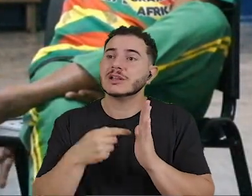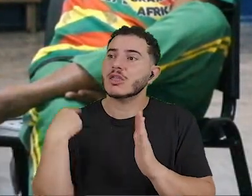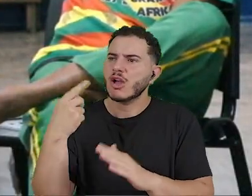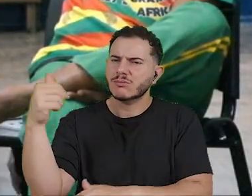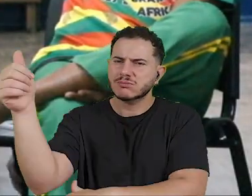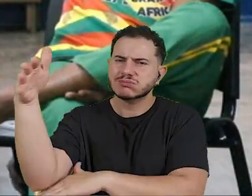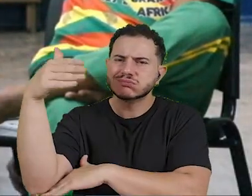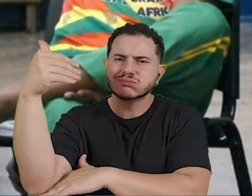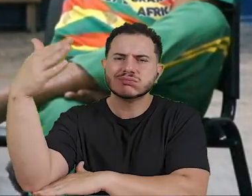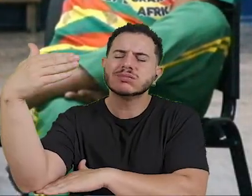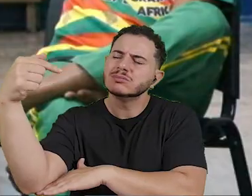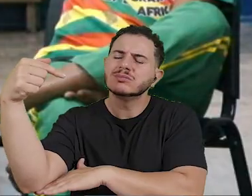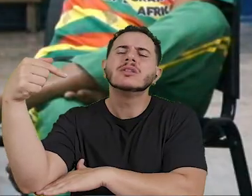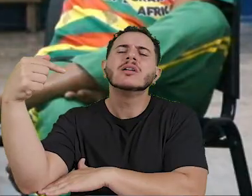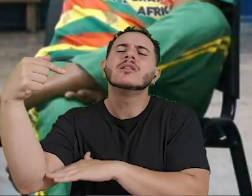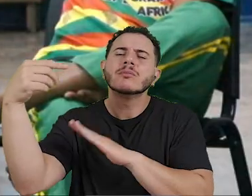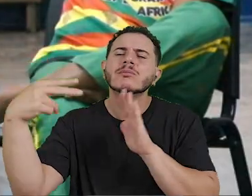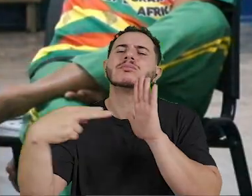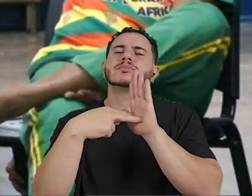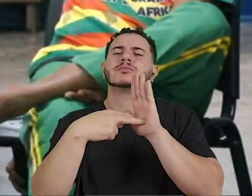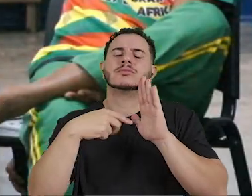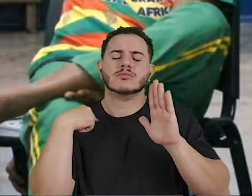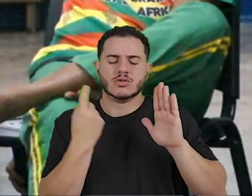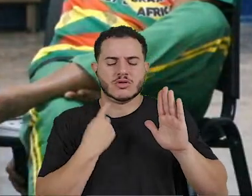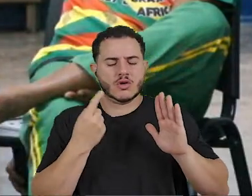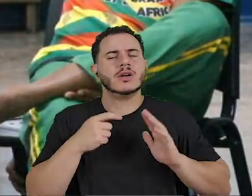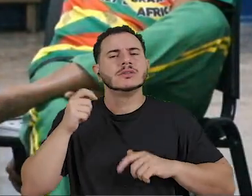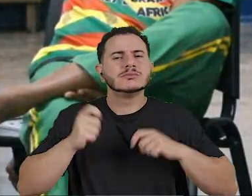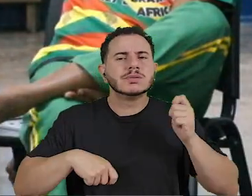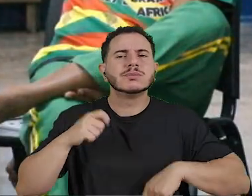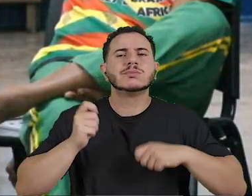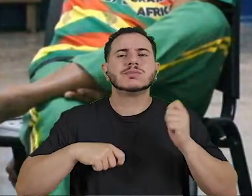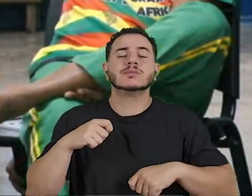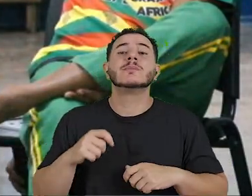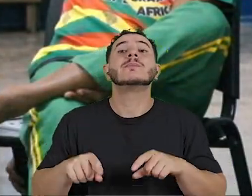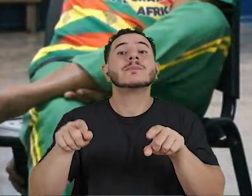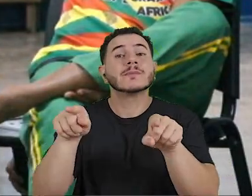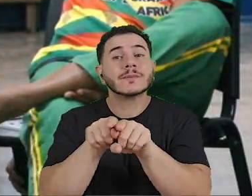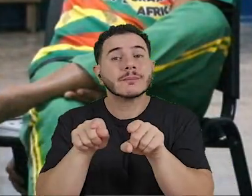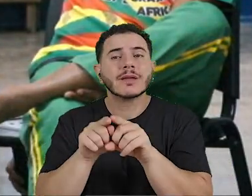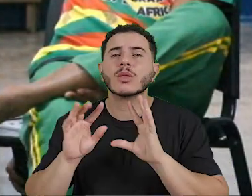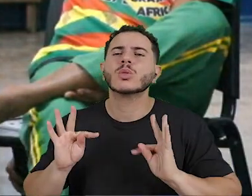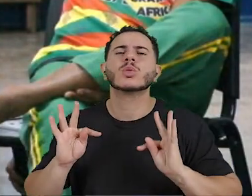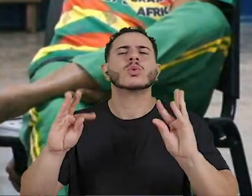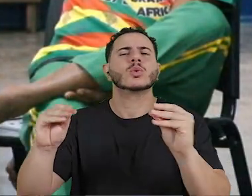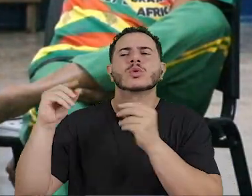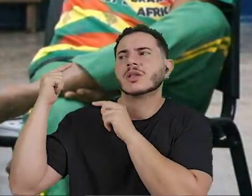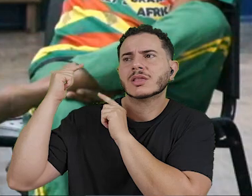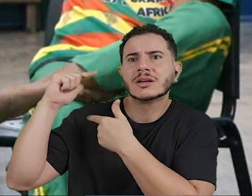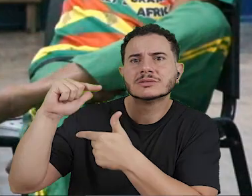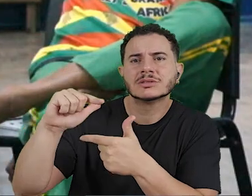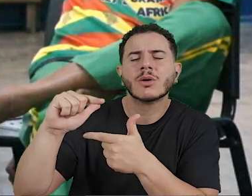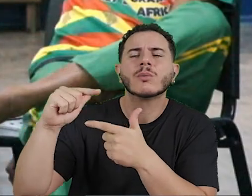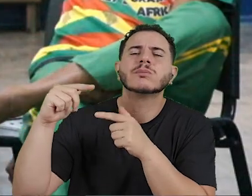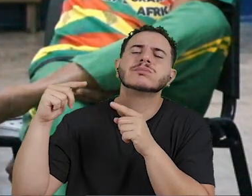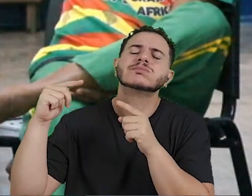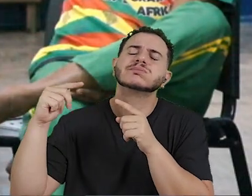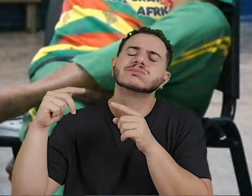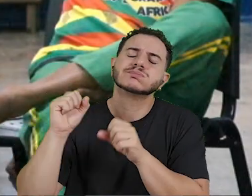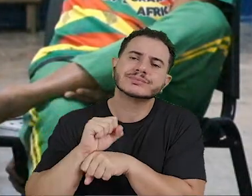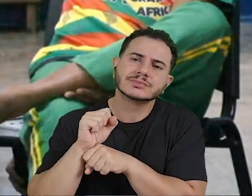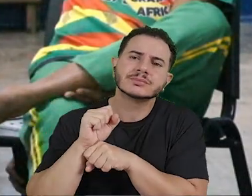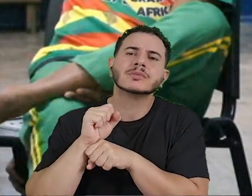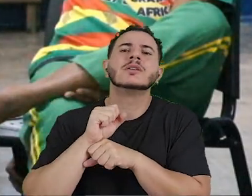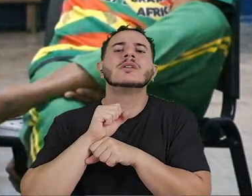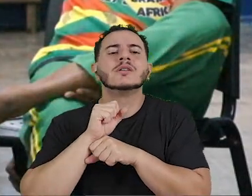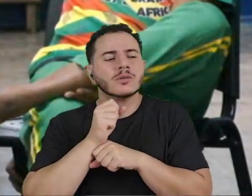tentando trazer, né? Toda tradição, ela tem uma ruptura e tem uma continuidade. Sempre algo deixa de ser